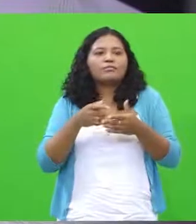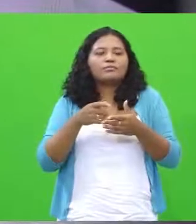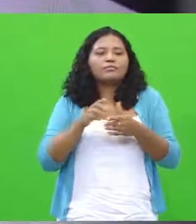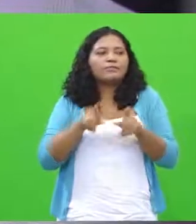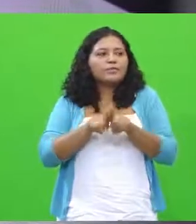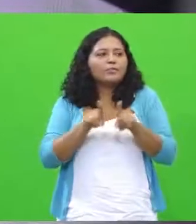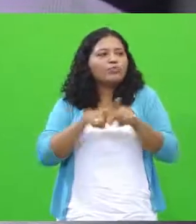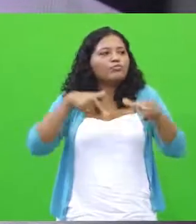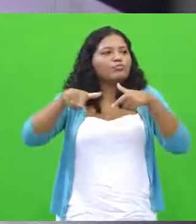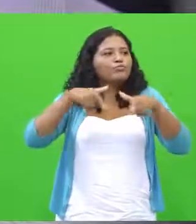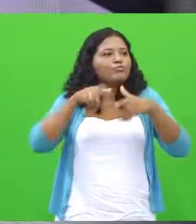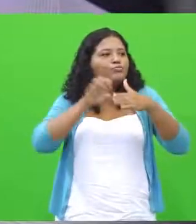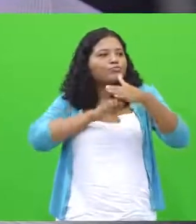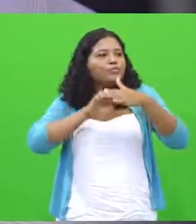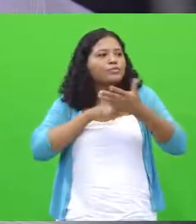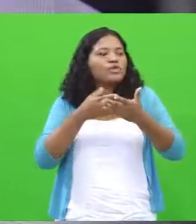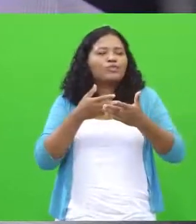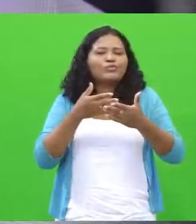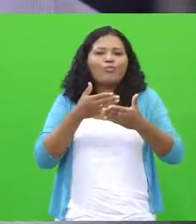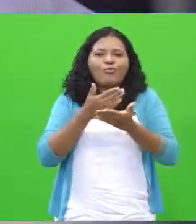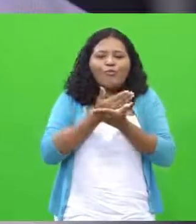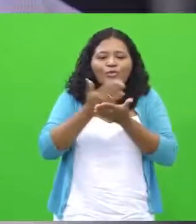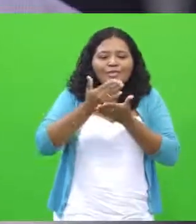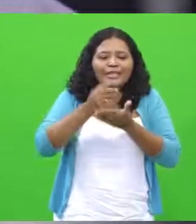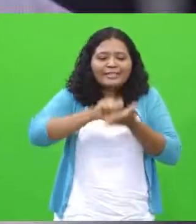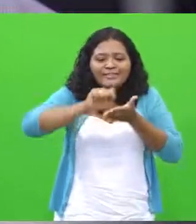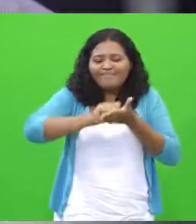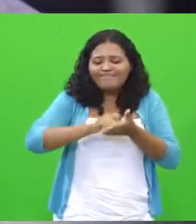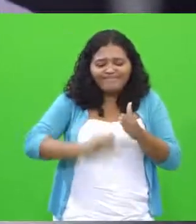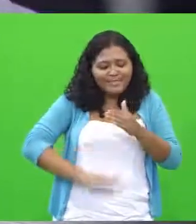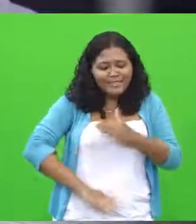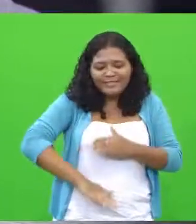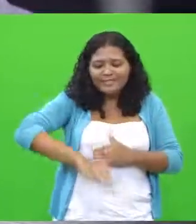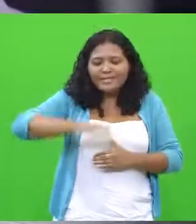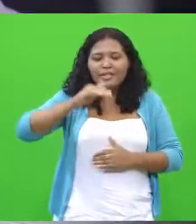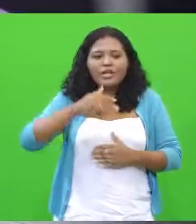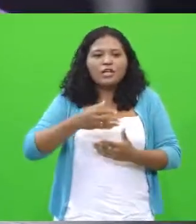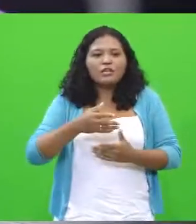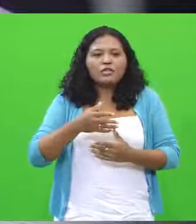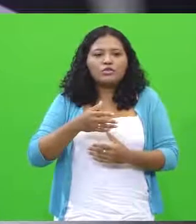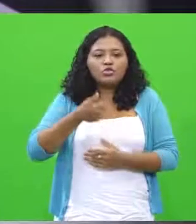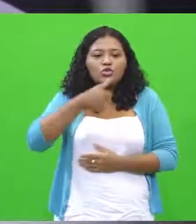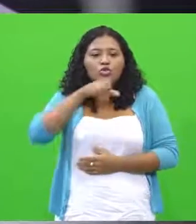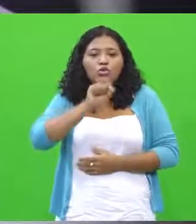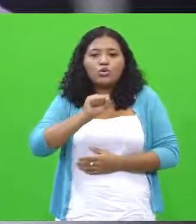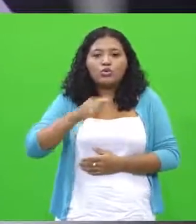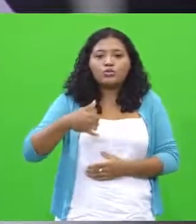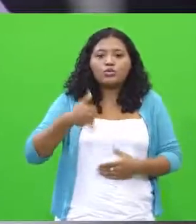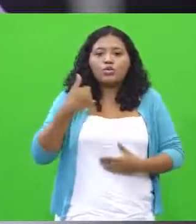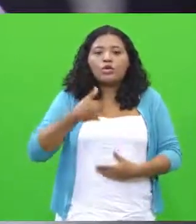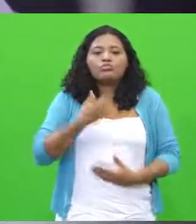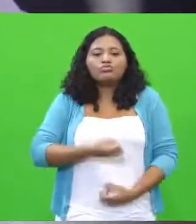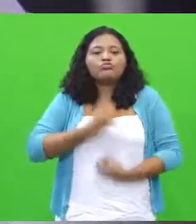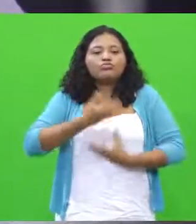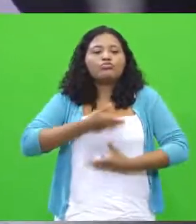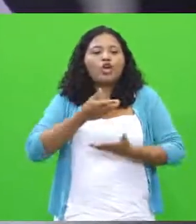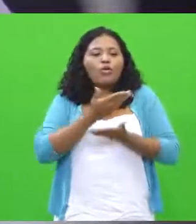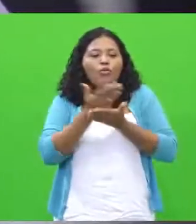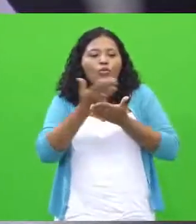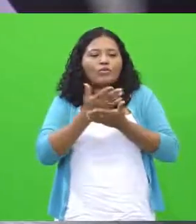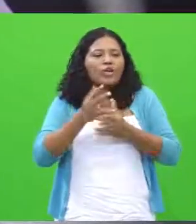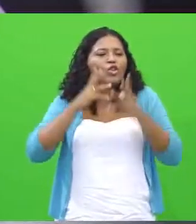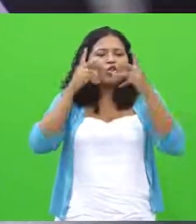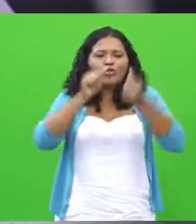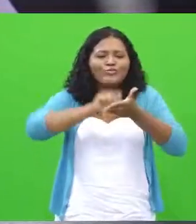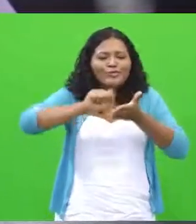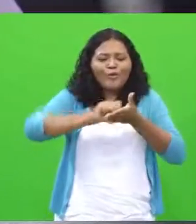muito cedo, aos oito anos de idade já comecei a escrever poesias, tinha como, aliás, como todos os escritores do mundo, quase todos começaram fazendo poesia, depois que eles